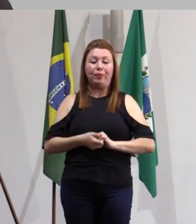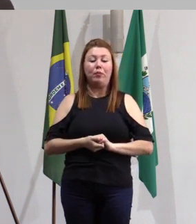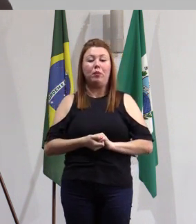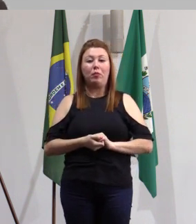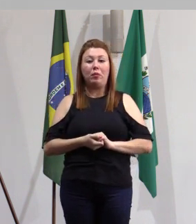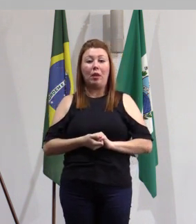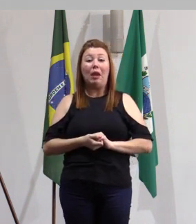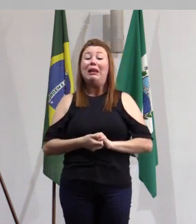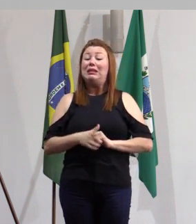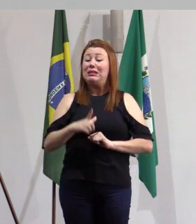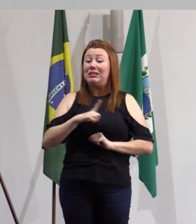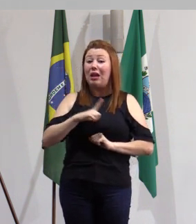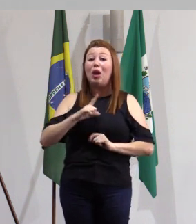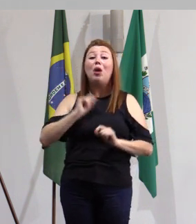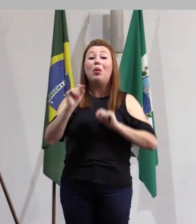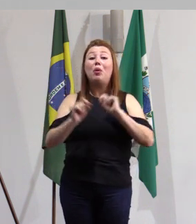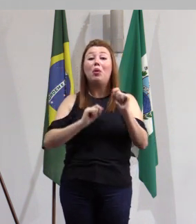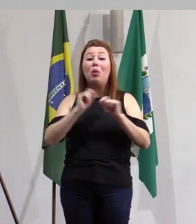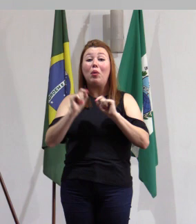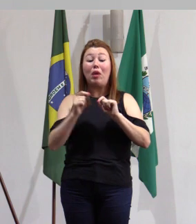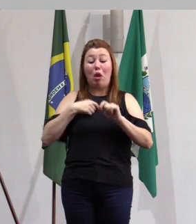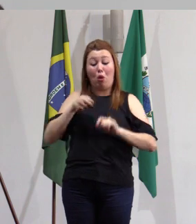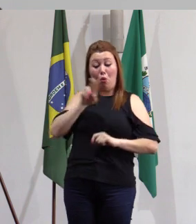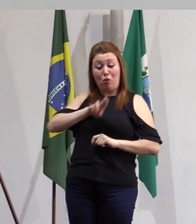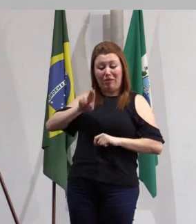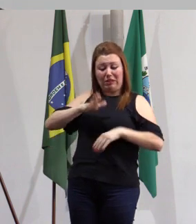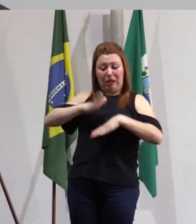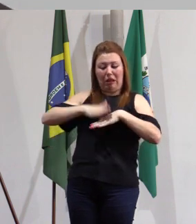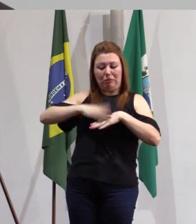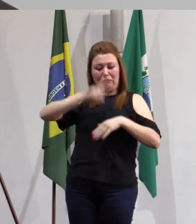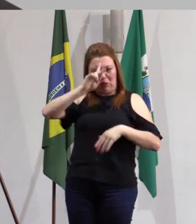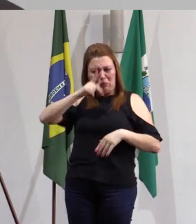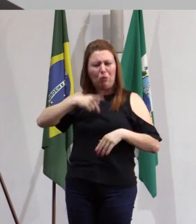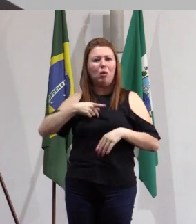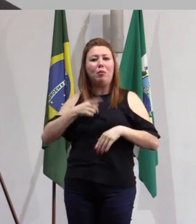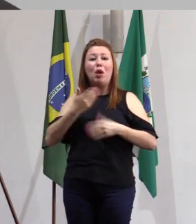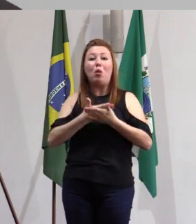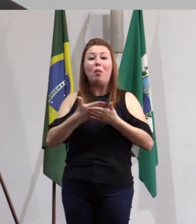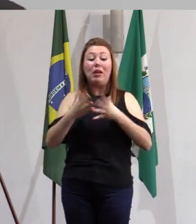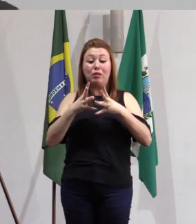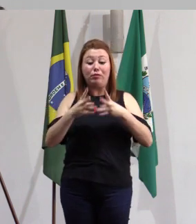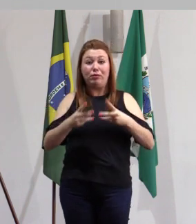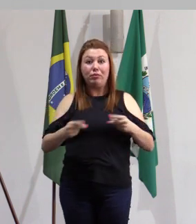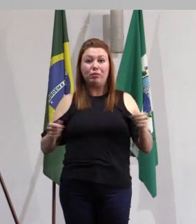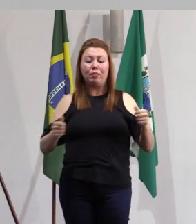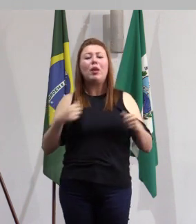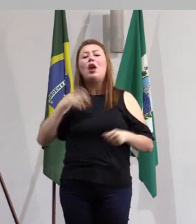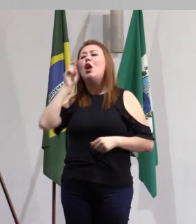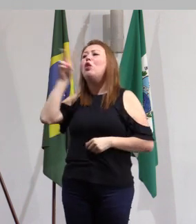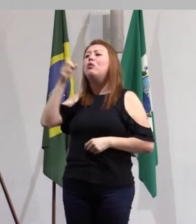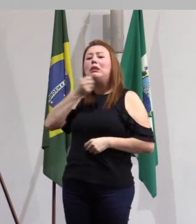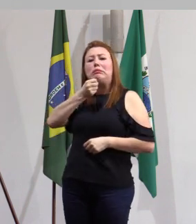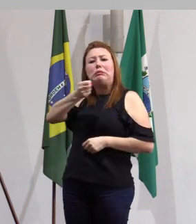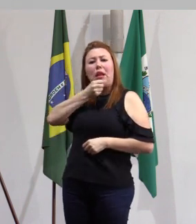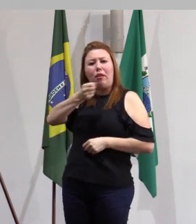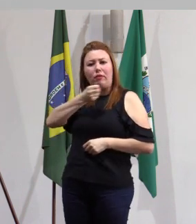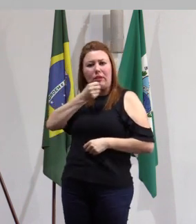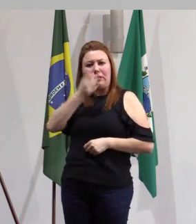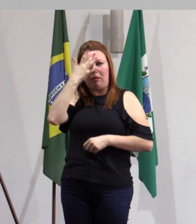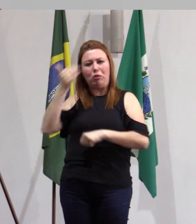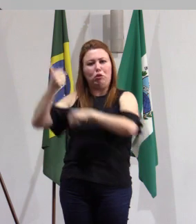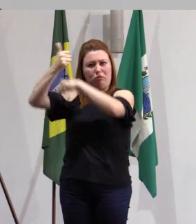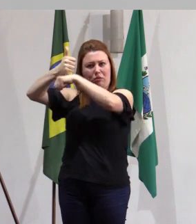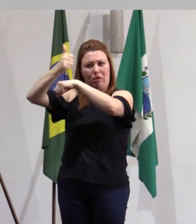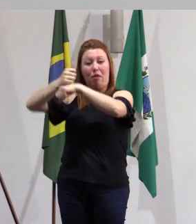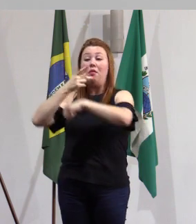um perigo de esvaziamento da autonomia das instituições de ensino superior. Hoje eu ouvi uma entrevista de uma autoridade que dizia: não, o